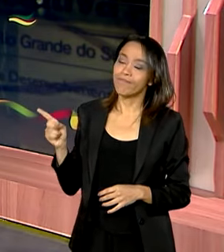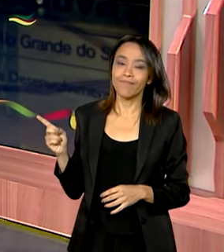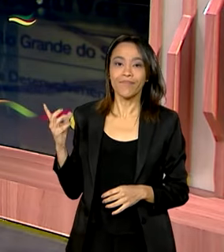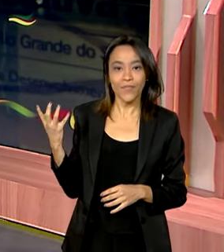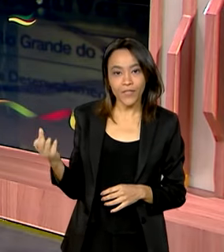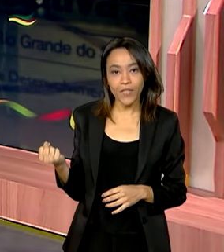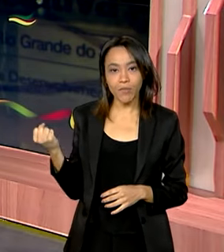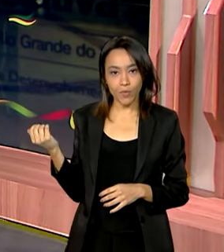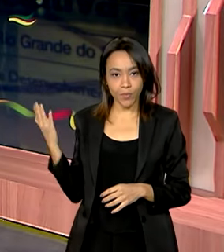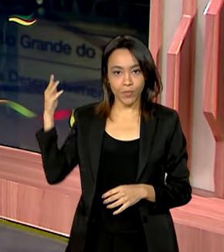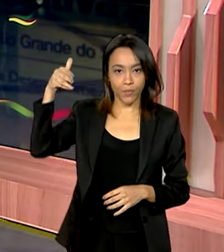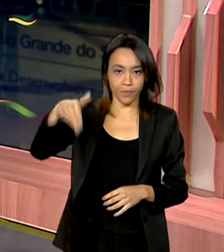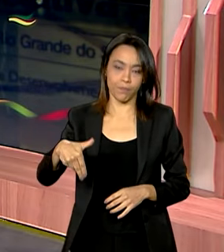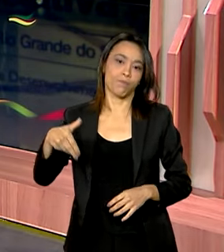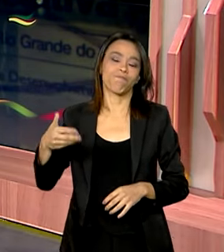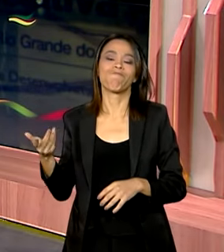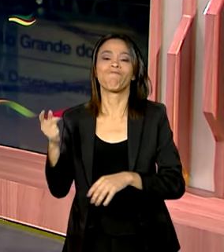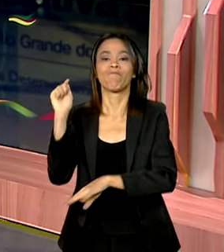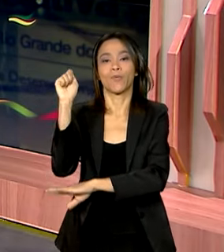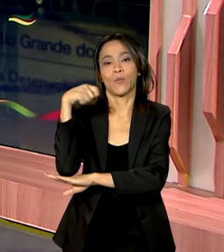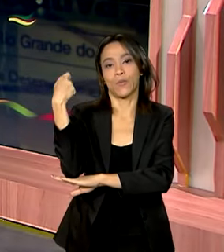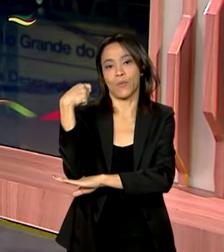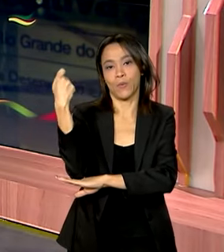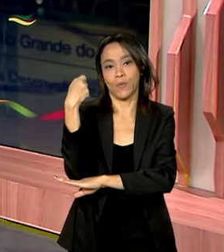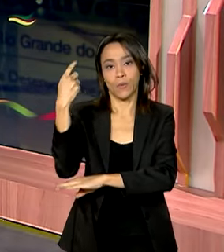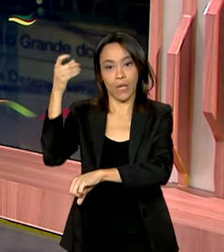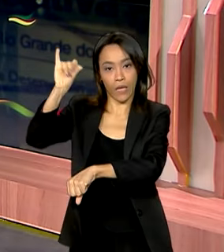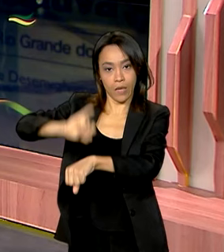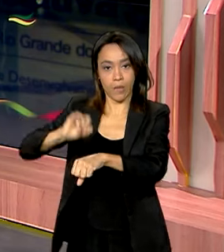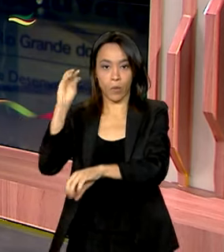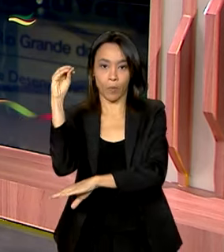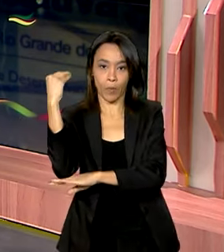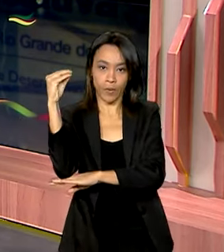Vamos voltar a Porto Alegre, vamos voltar ao Rio Grande do Sul para